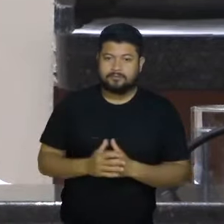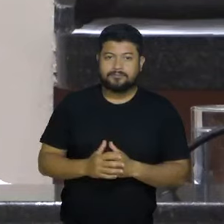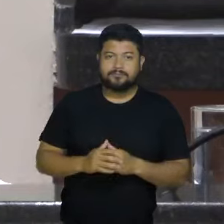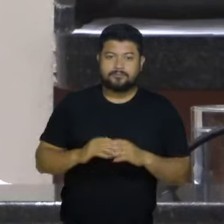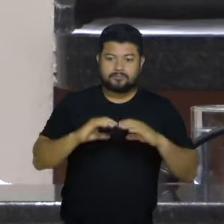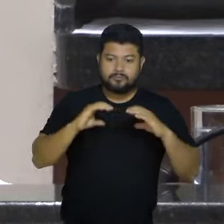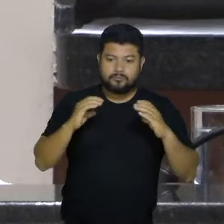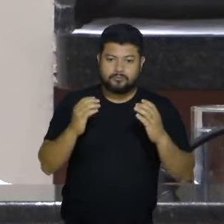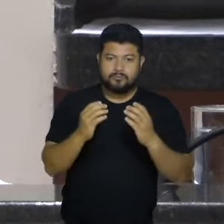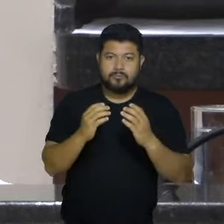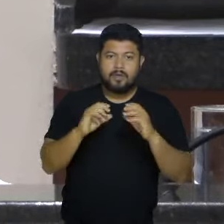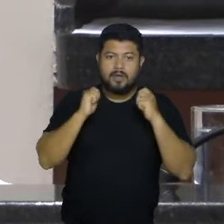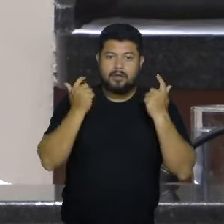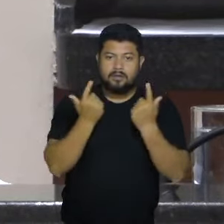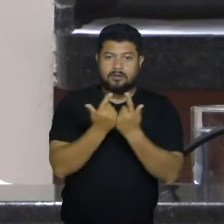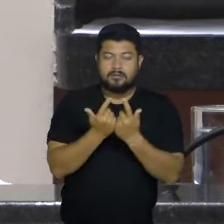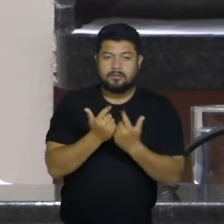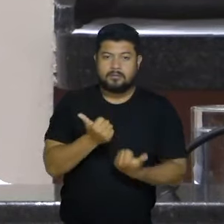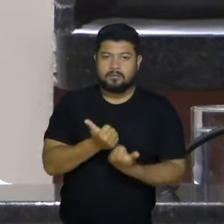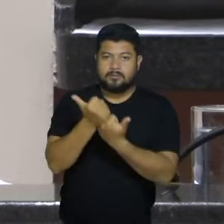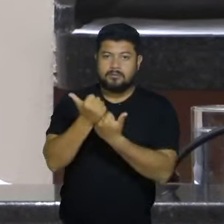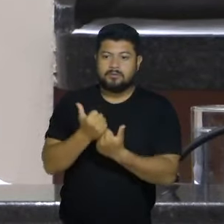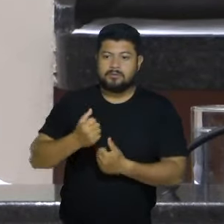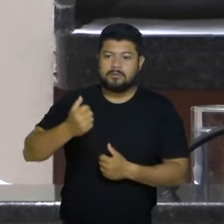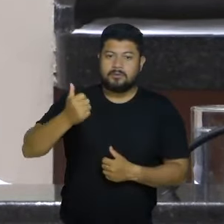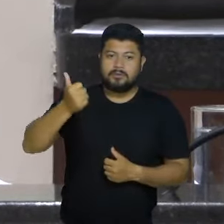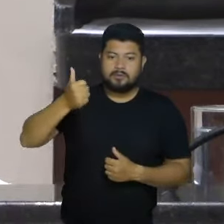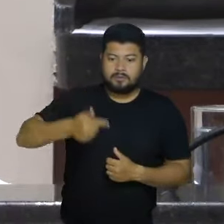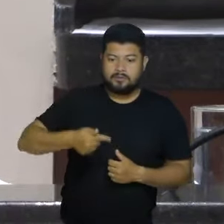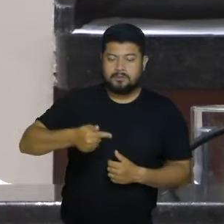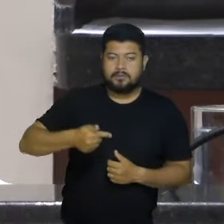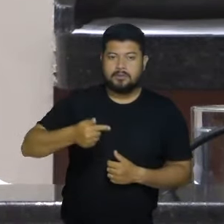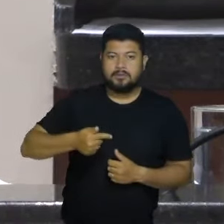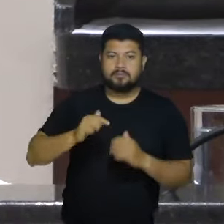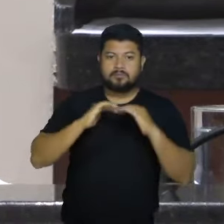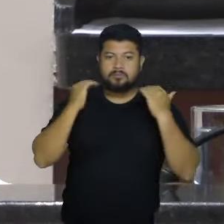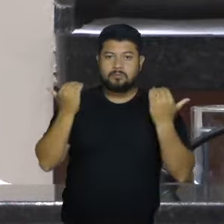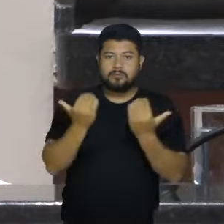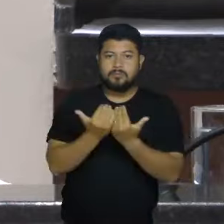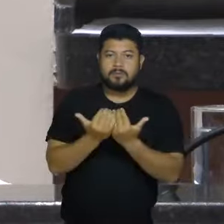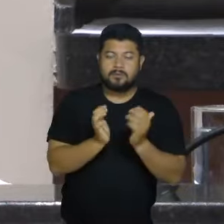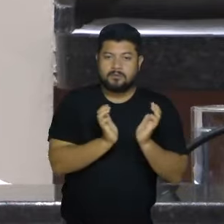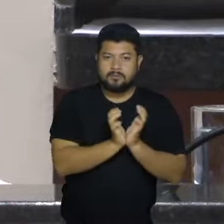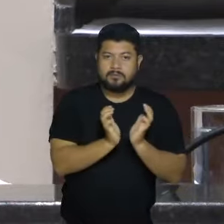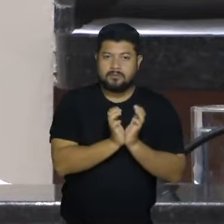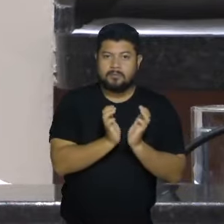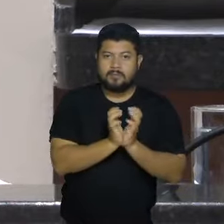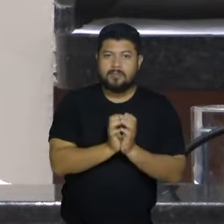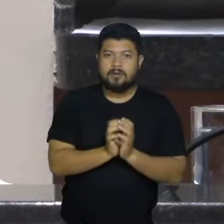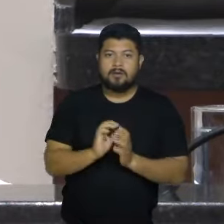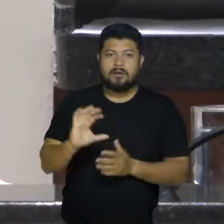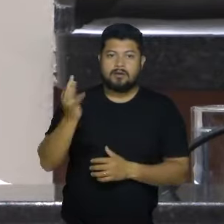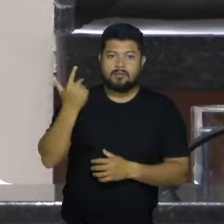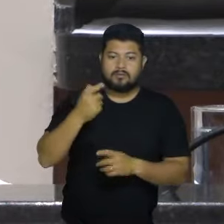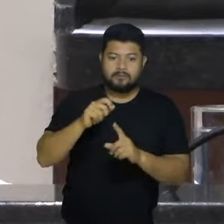do 17º Congresso Estadual das APAES de Santa Catarina, ocorrido na cidade de Balneário Camboriú, no mês de